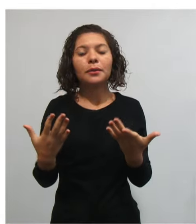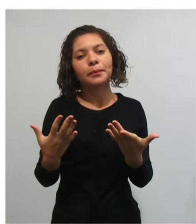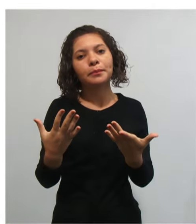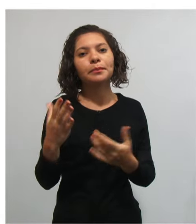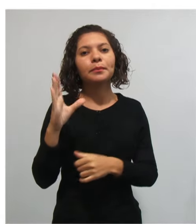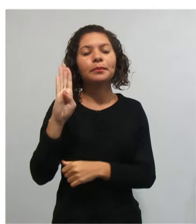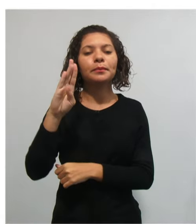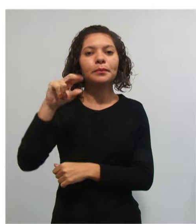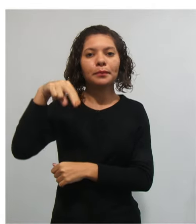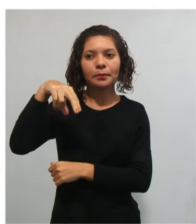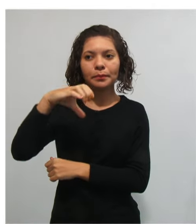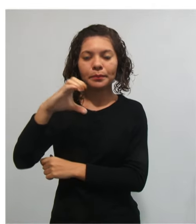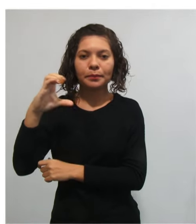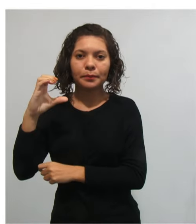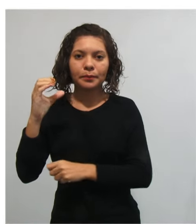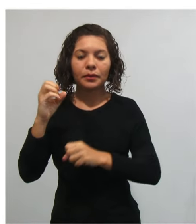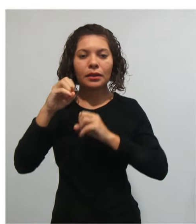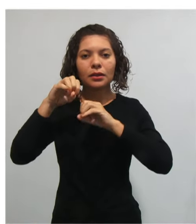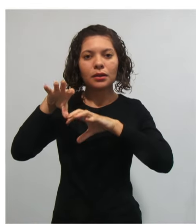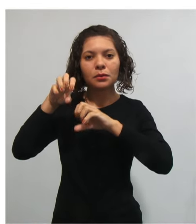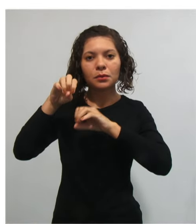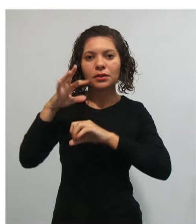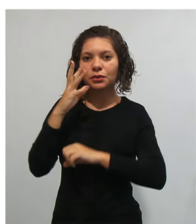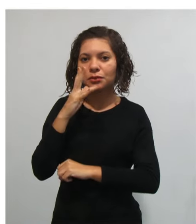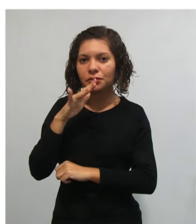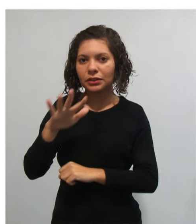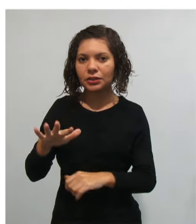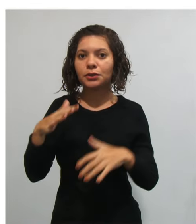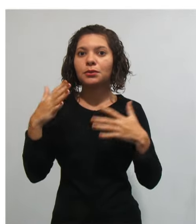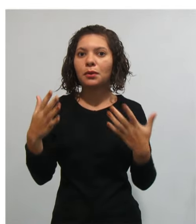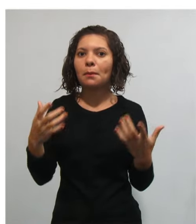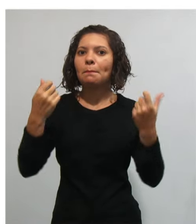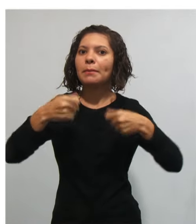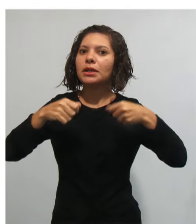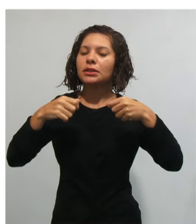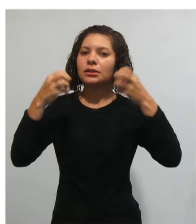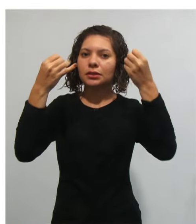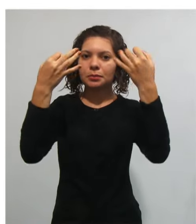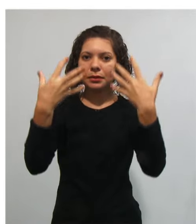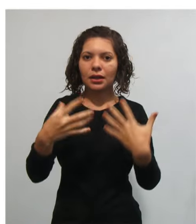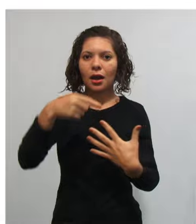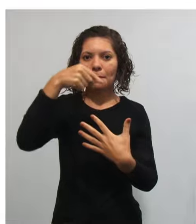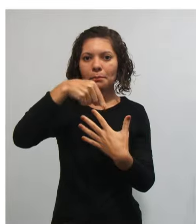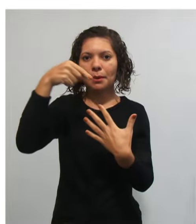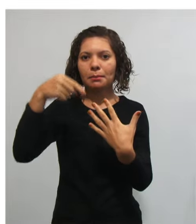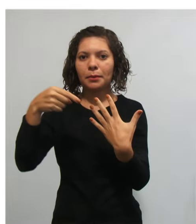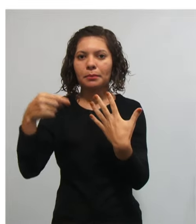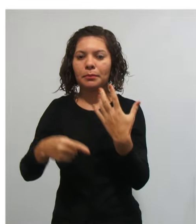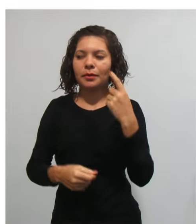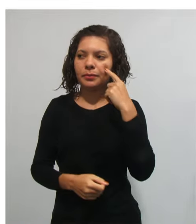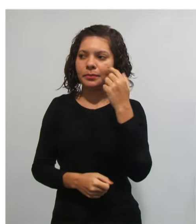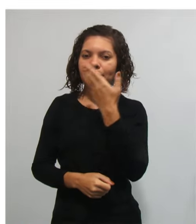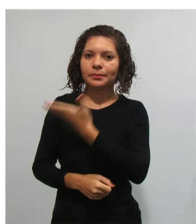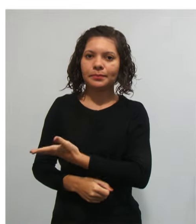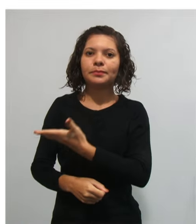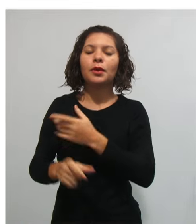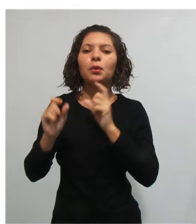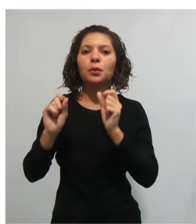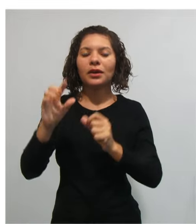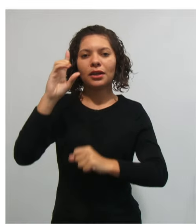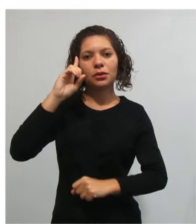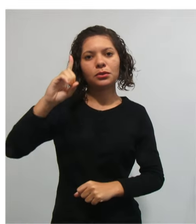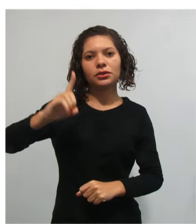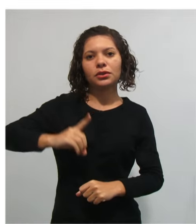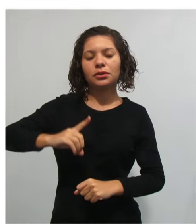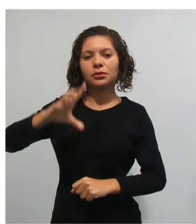quando nós falamos da bncc da educação infantil não podemos deixar de falar destes aspectos que são os direitos